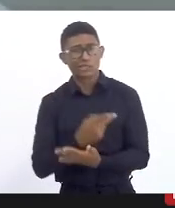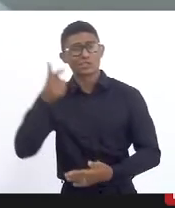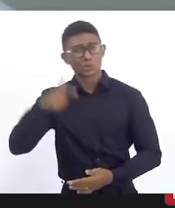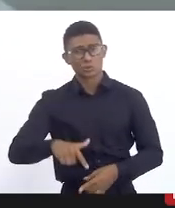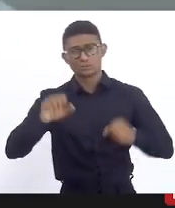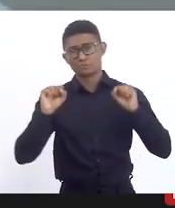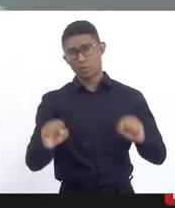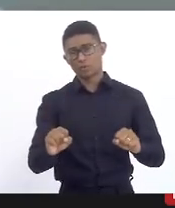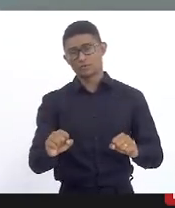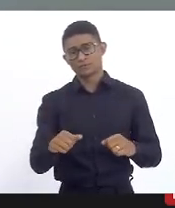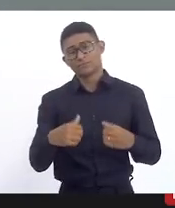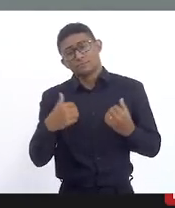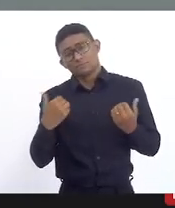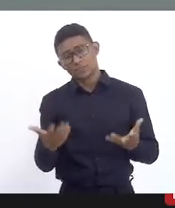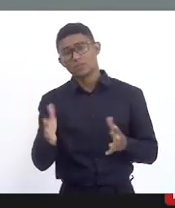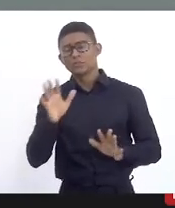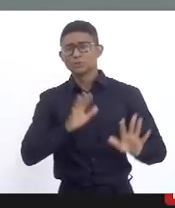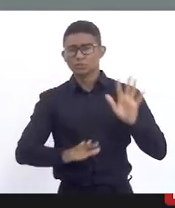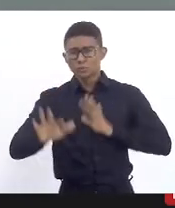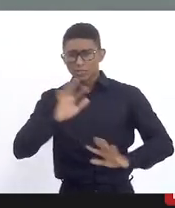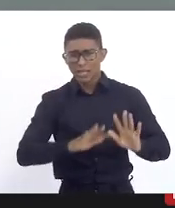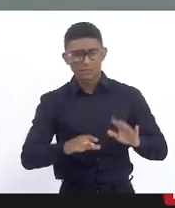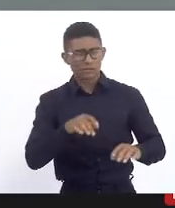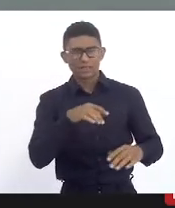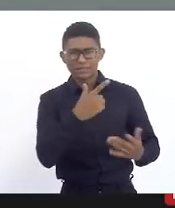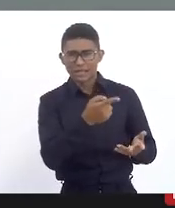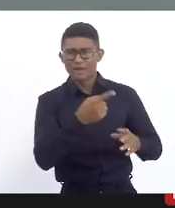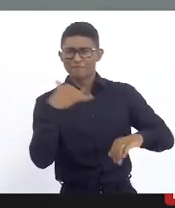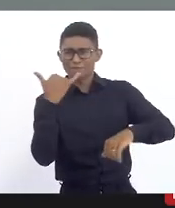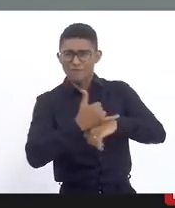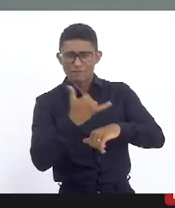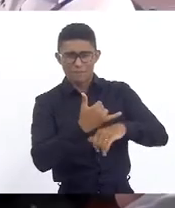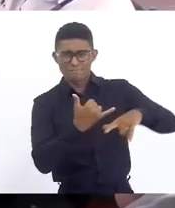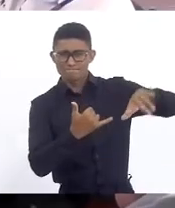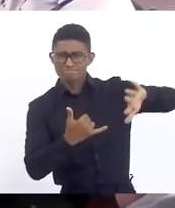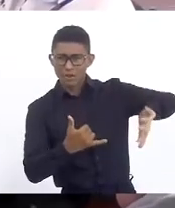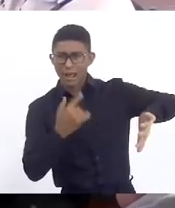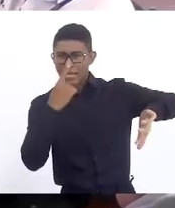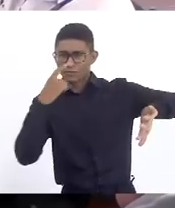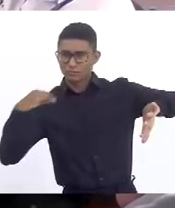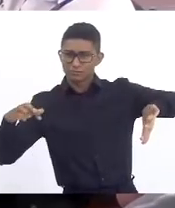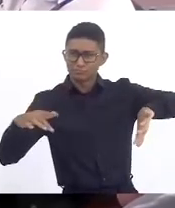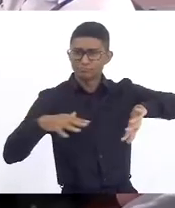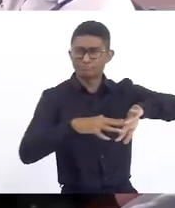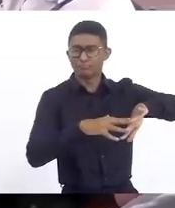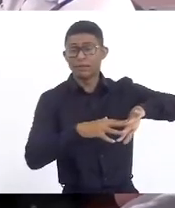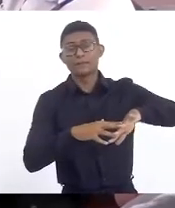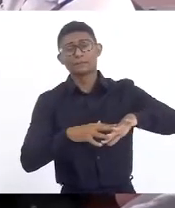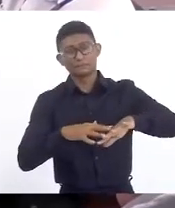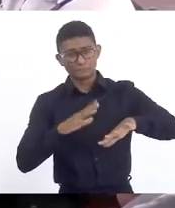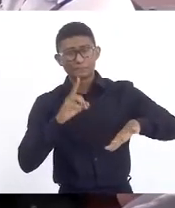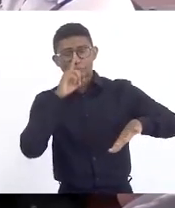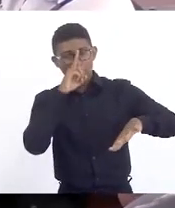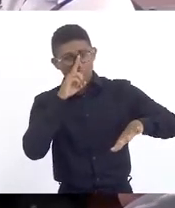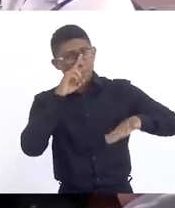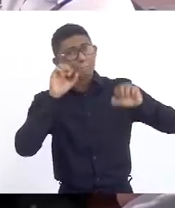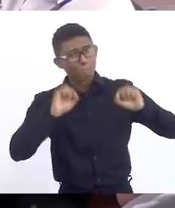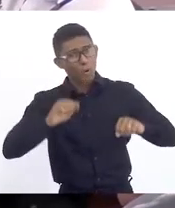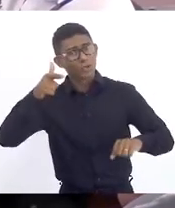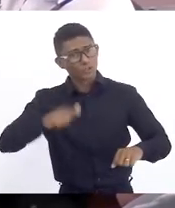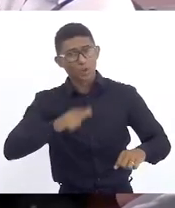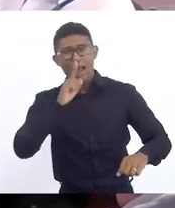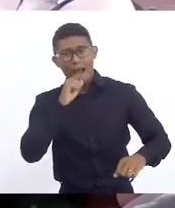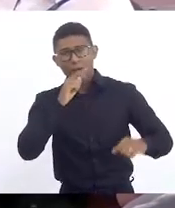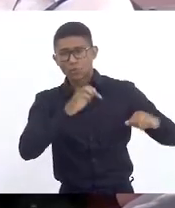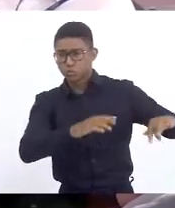instalação que vai gerar uma perda de carga expressiva, que pode agravar a inundação? Esse é o primeiro ponto. Segundo ponto de impactos